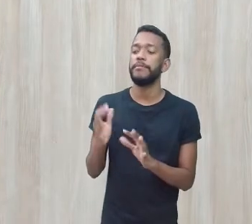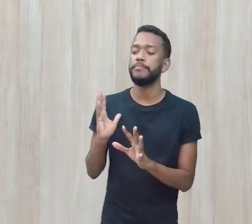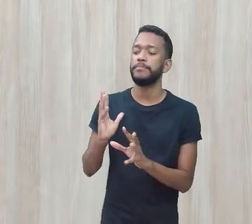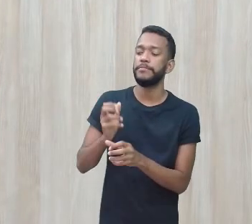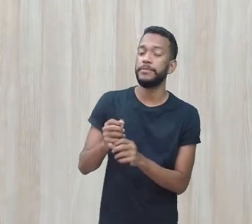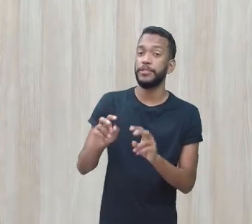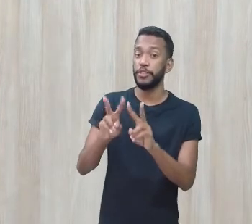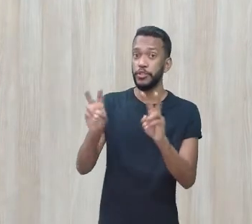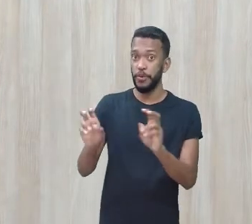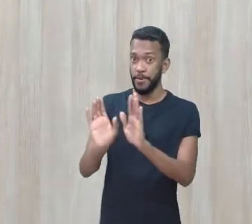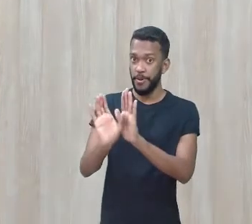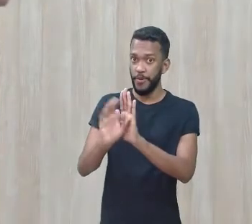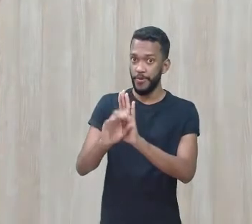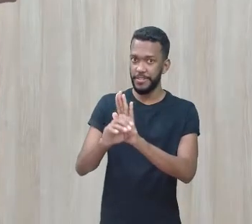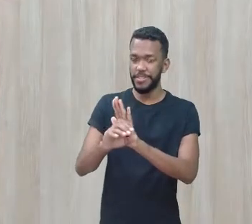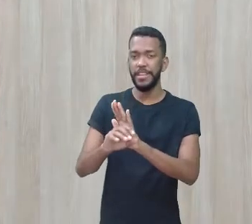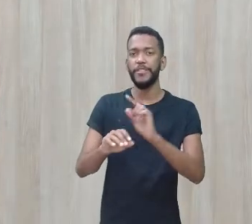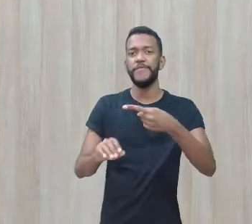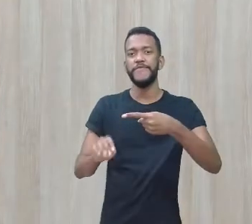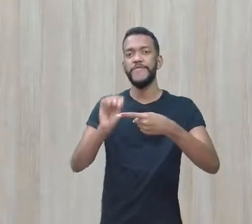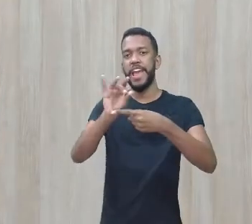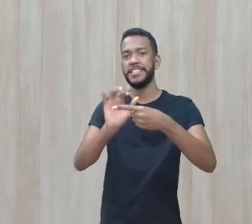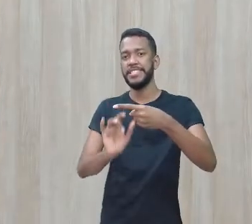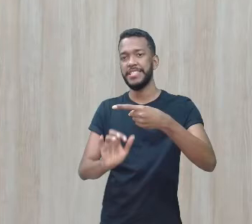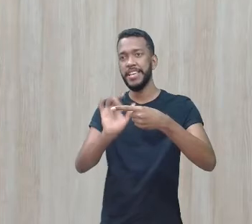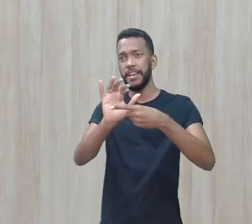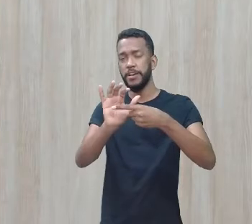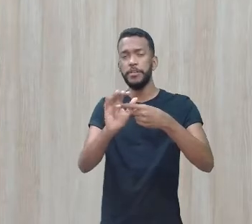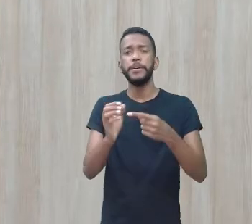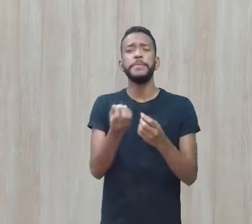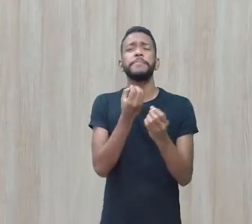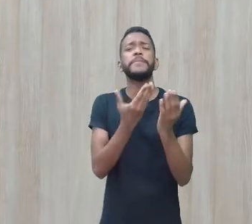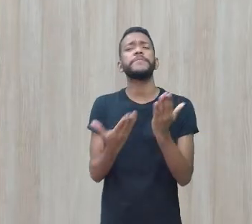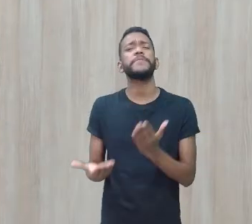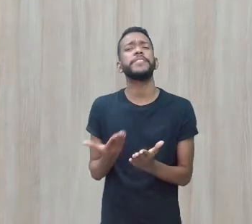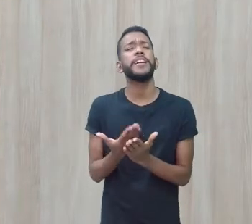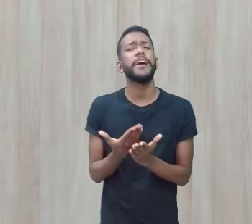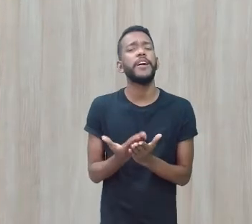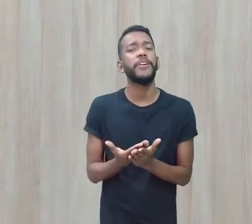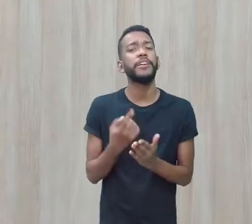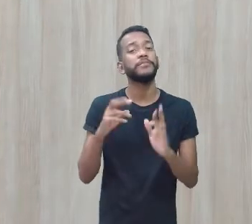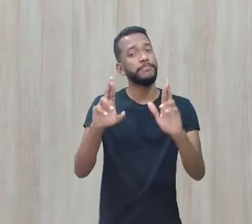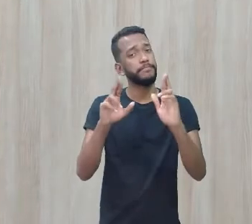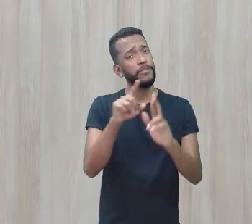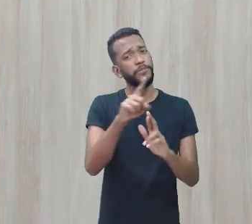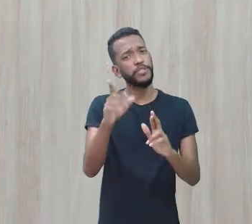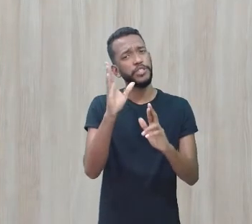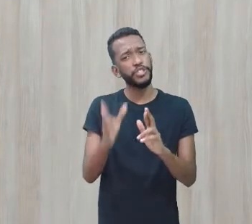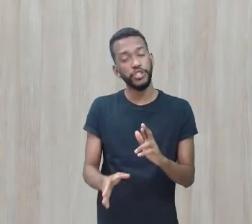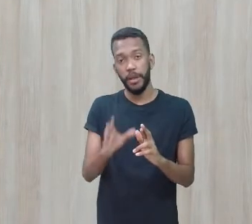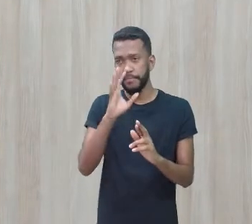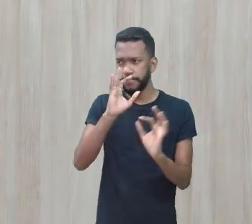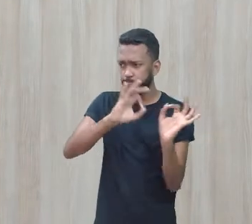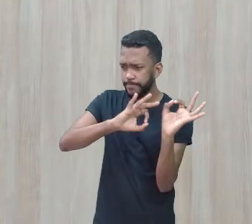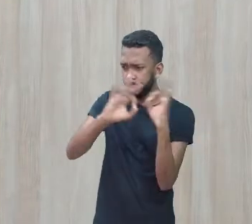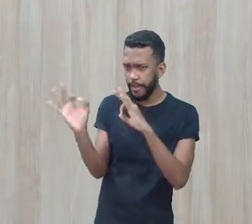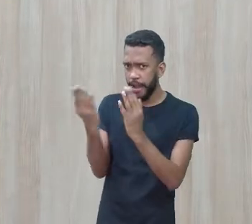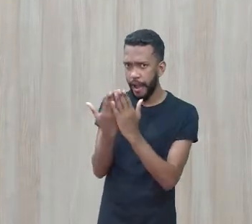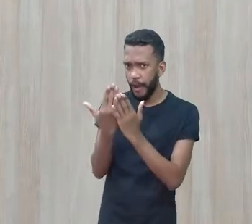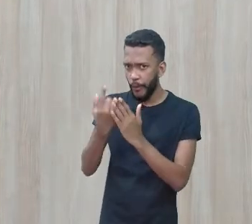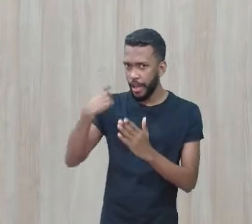conceitos de fração, tá? Sejam bem-vindos à nossa aula. Eu espero que vocês tenham revisado as aulas anteriores, tá